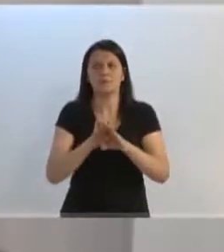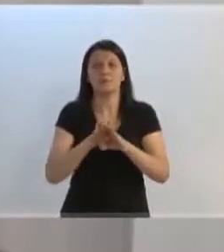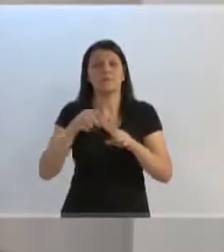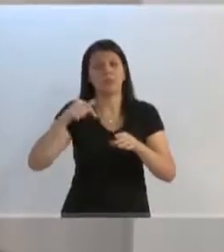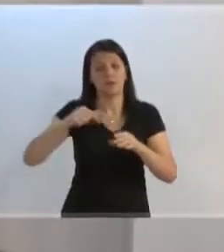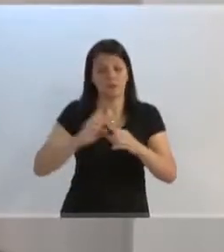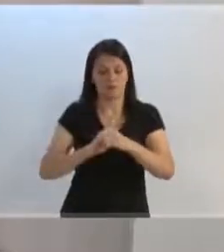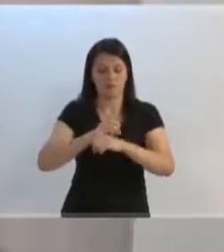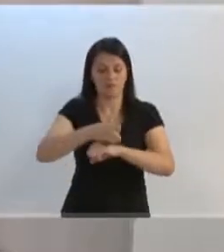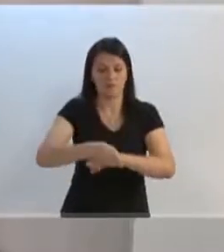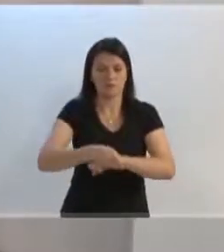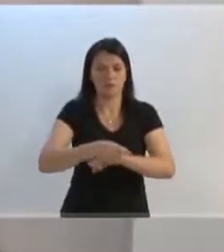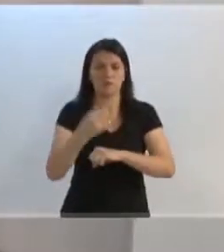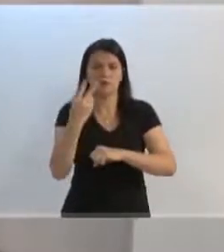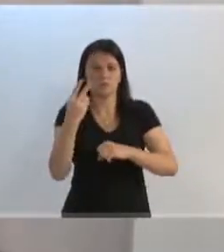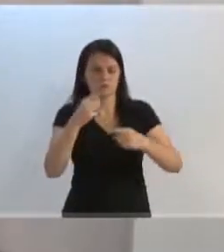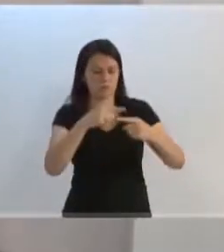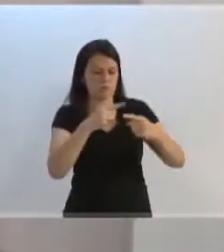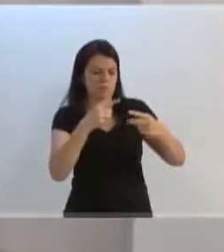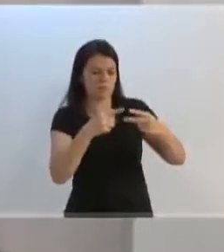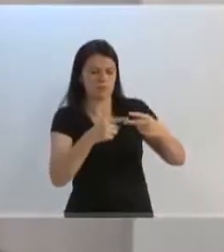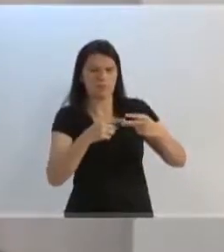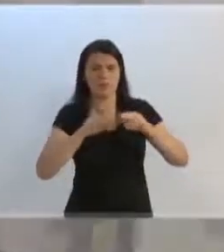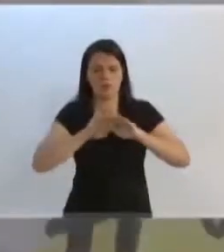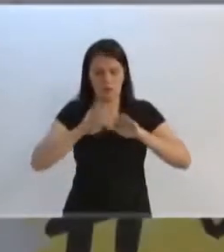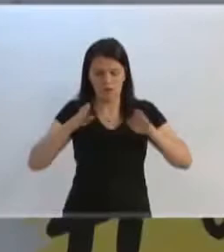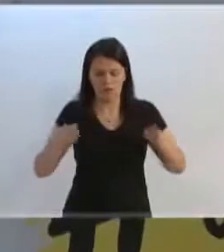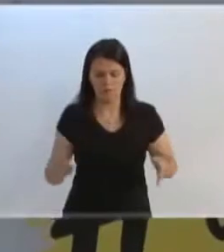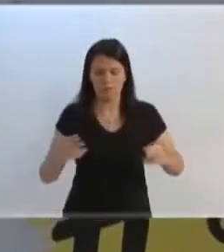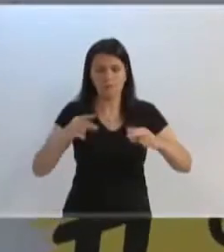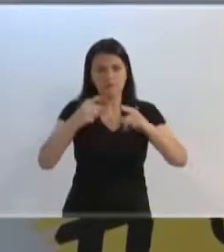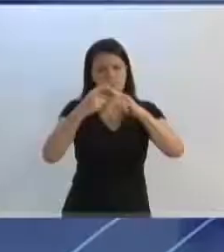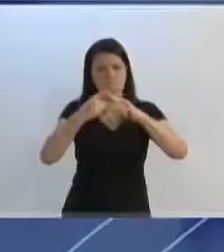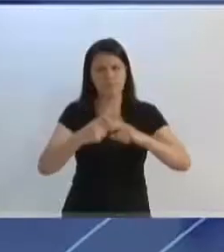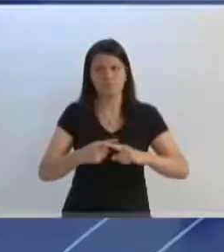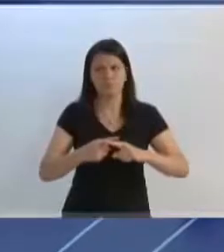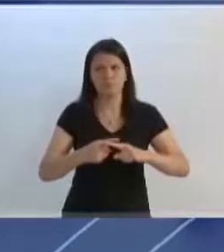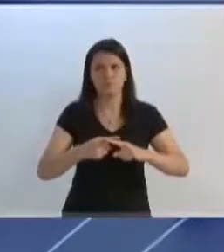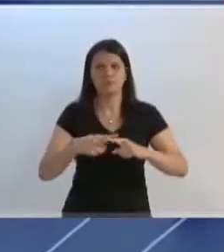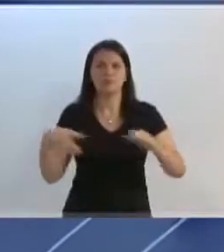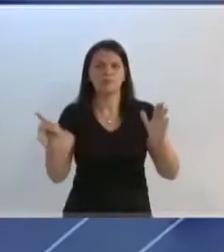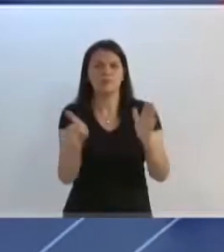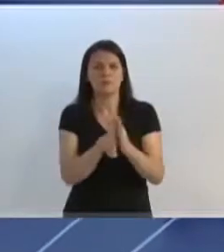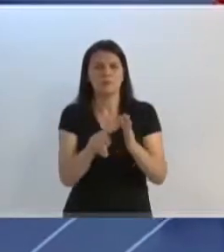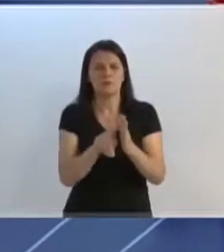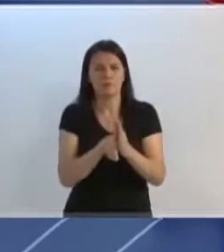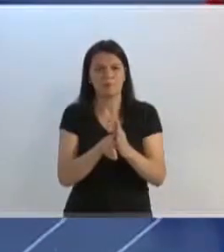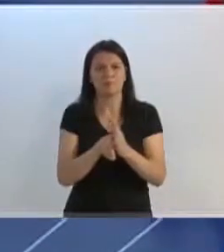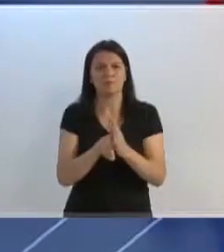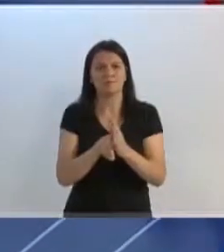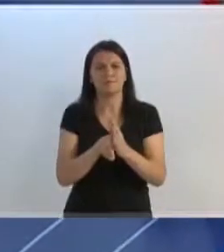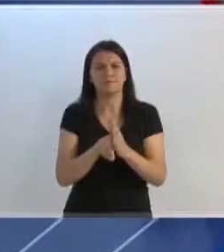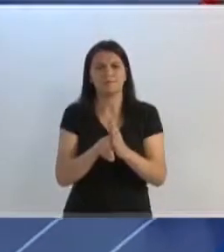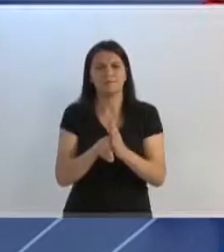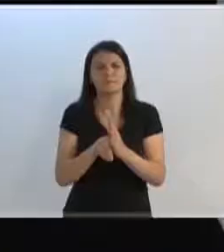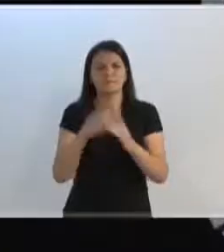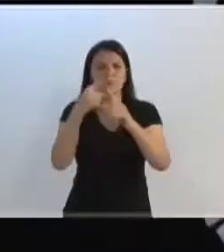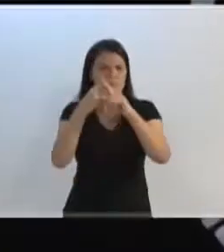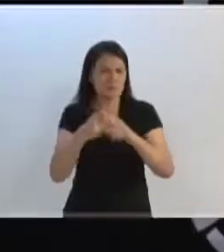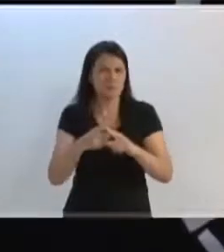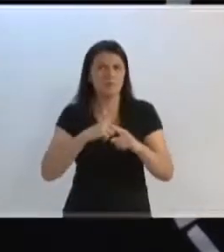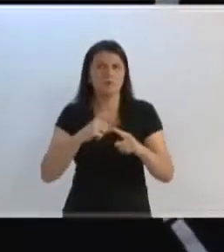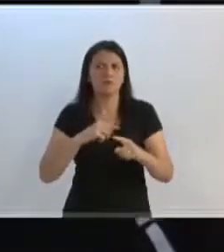por 6 alunos, irá participar na próxima semana. Os alunos irão representar Blumenau no